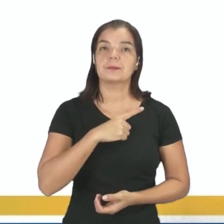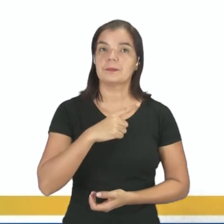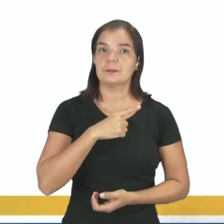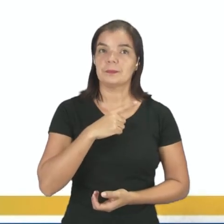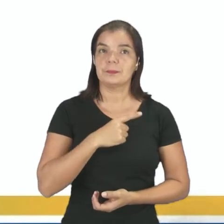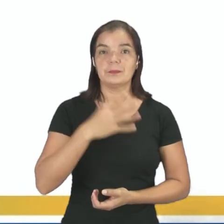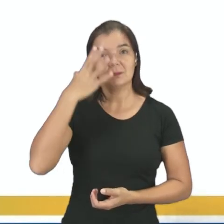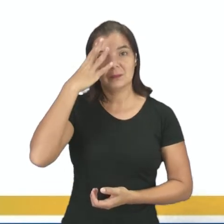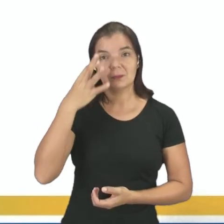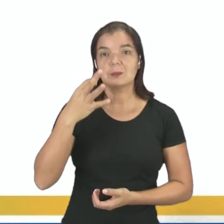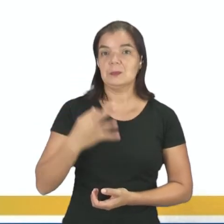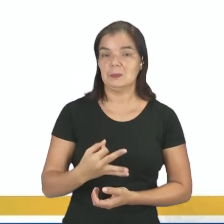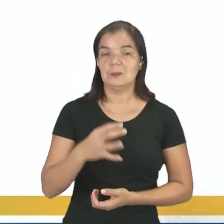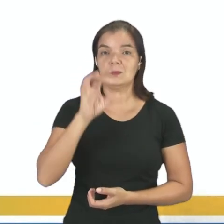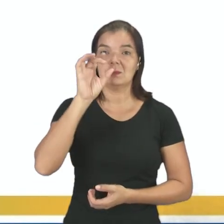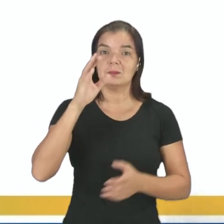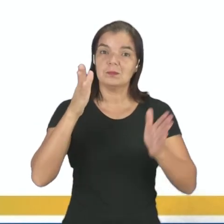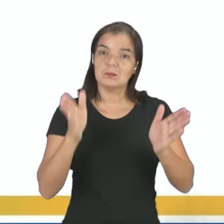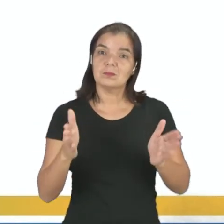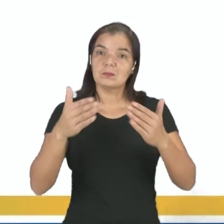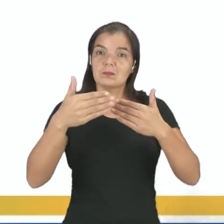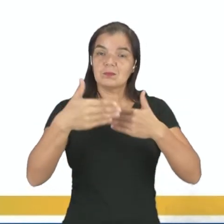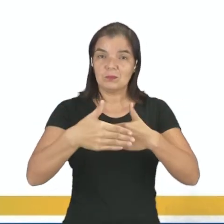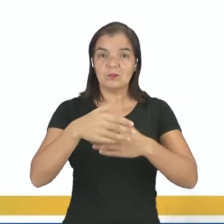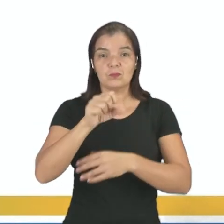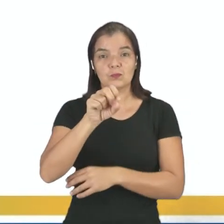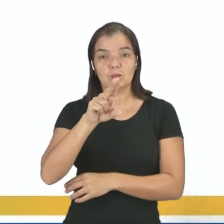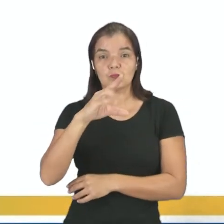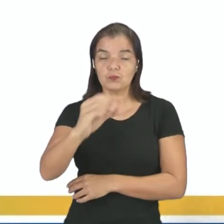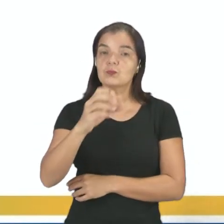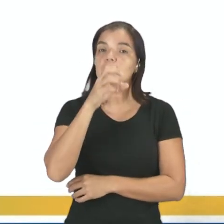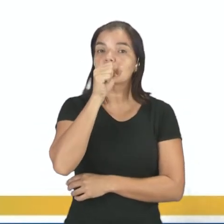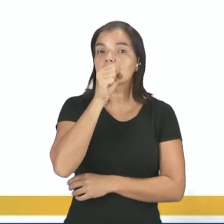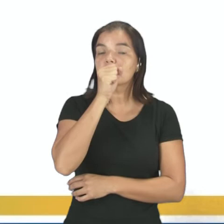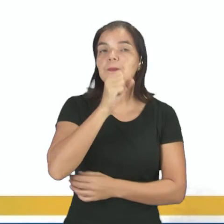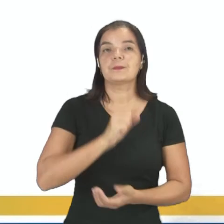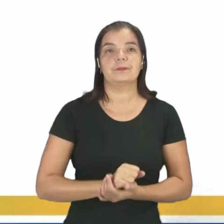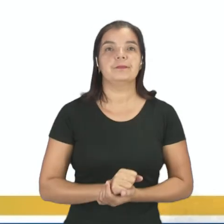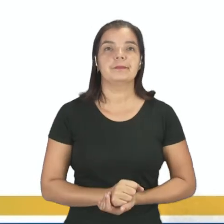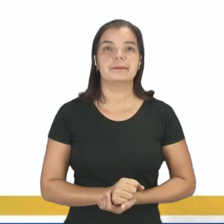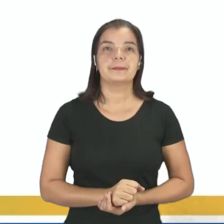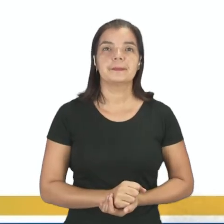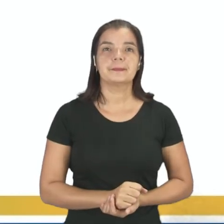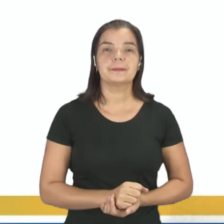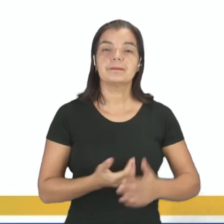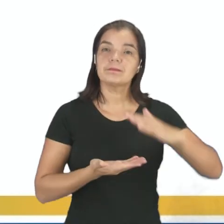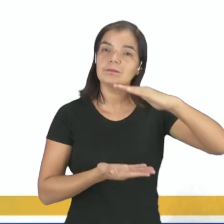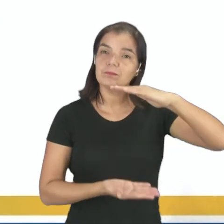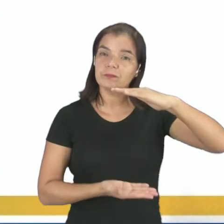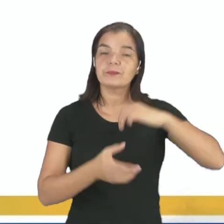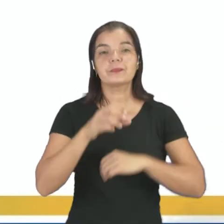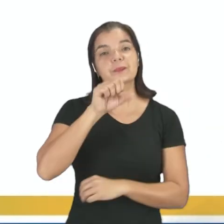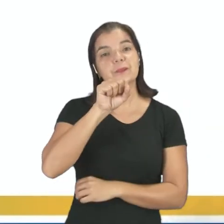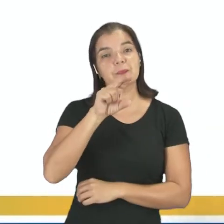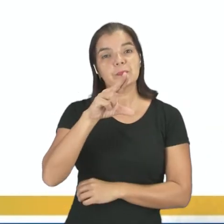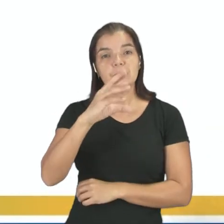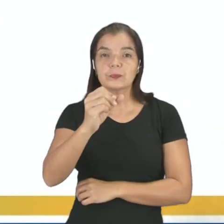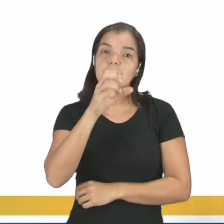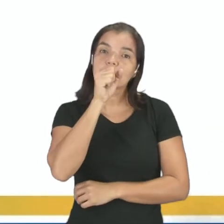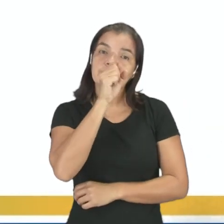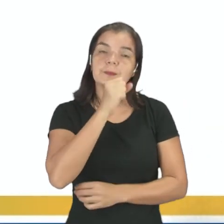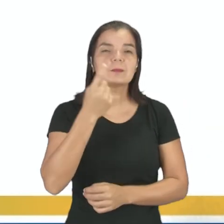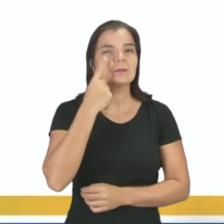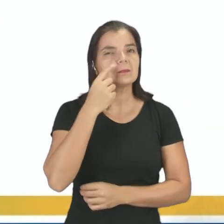temos justamente caixas de sucos de laranja, ok? E aqui,